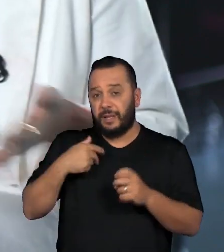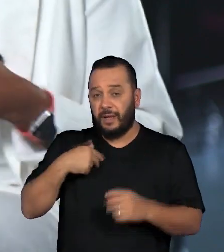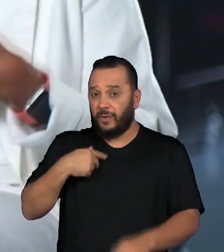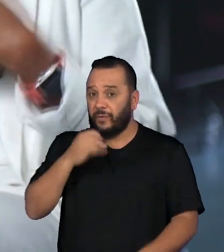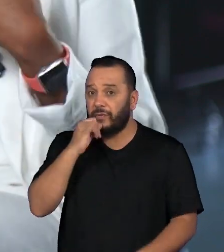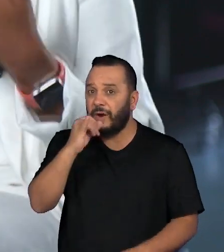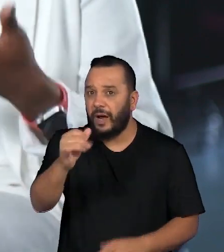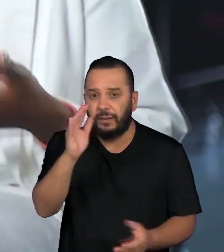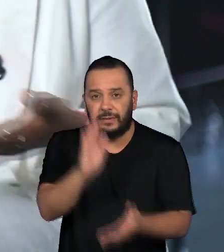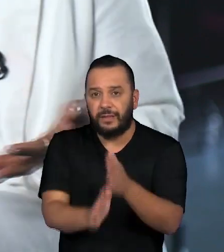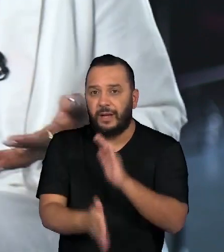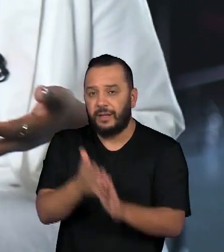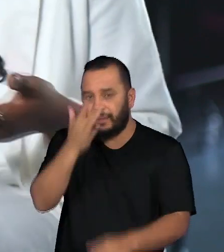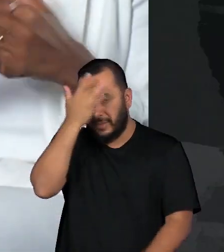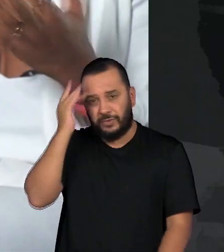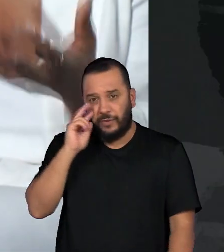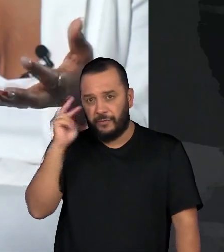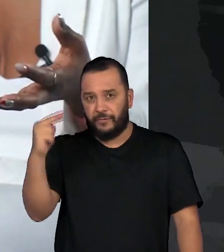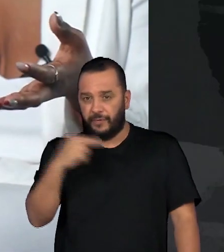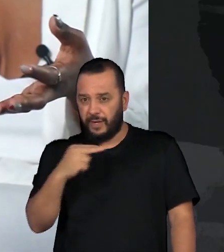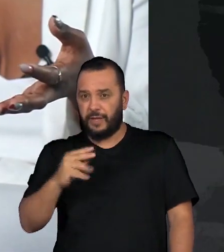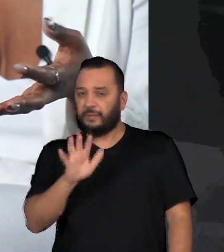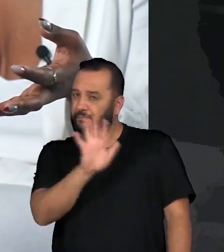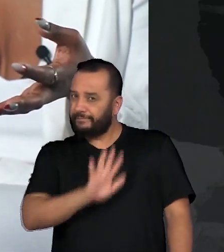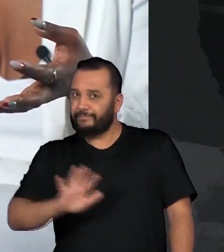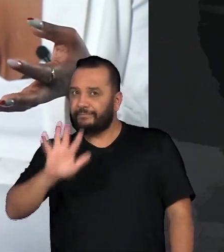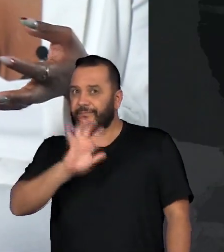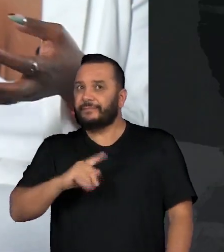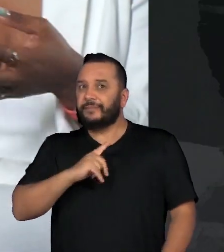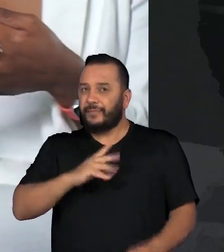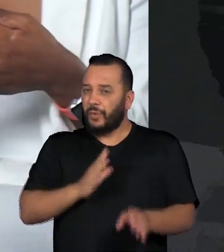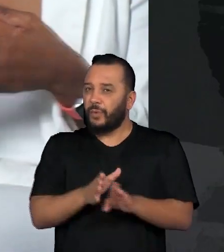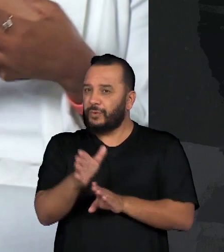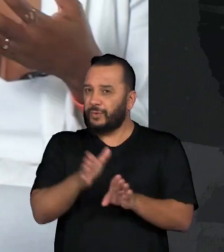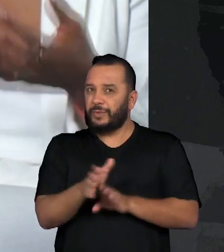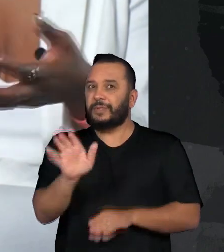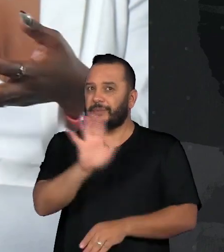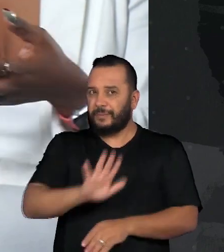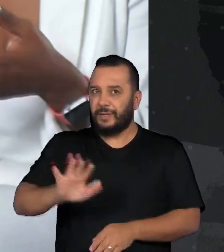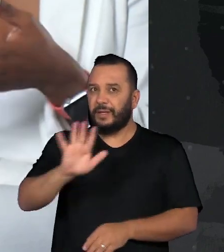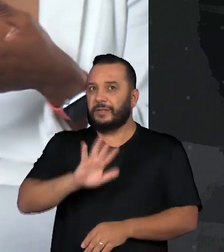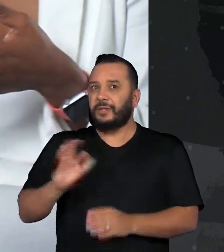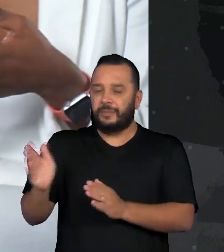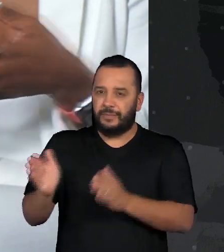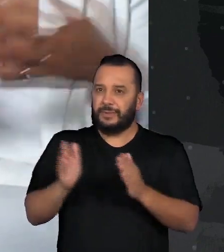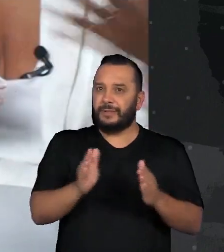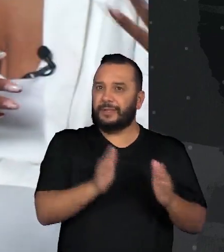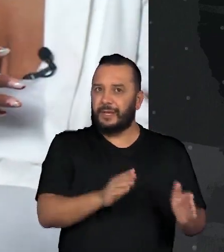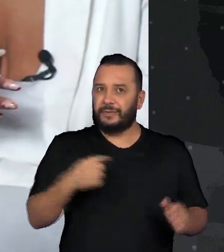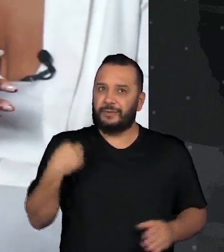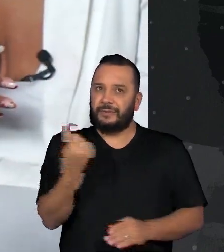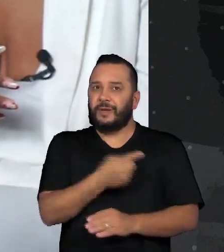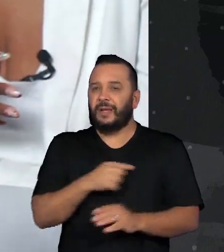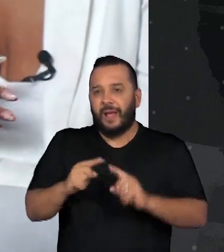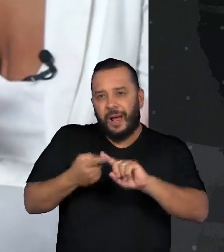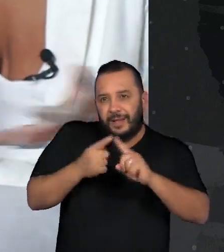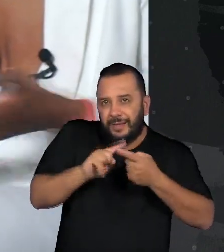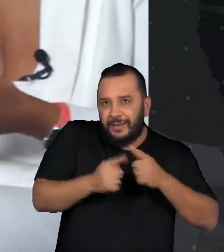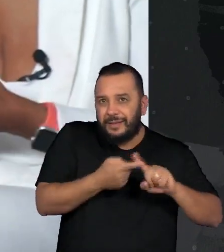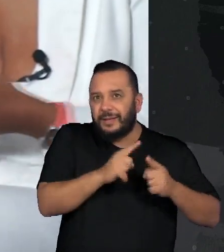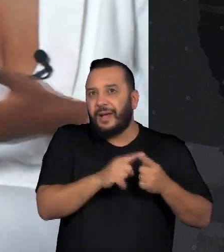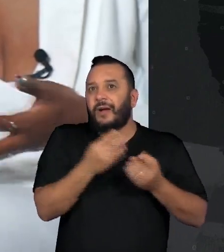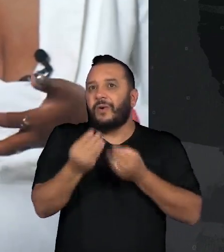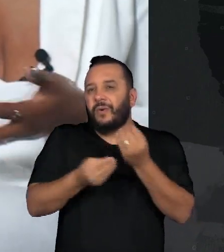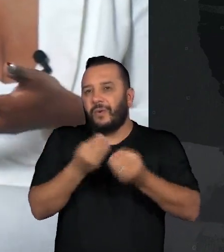qualquer coisa, mesmo antes da gente se apresentar. A consultoria de imagem é um processo onde a gente busca alinhar a essência da pessoa com